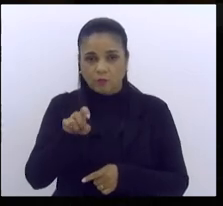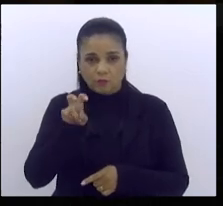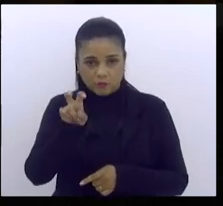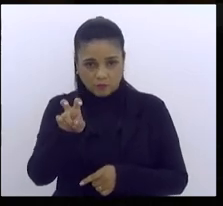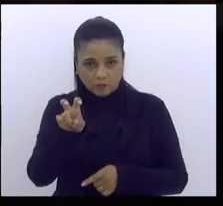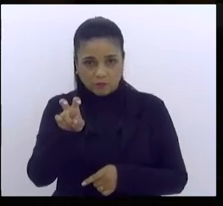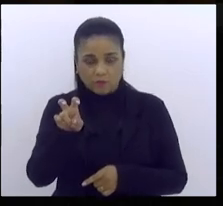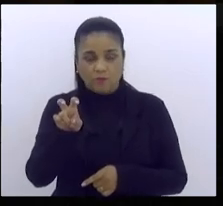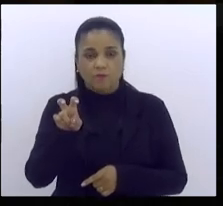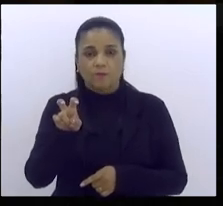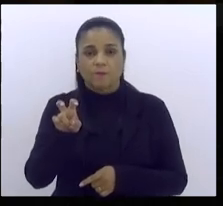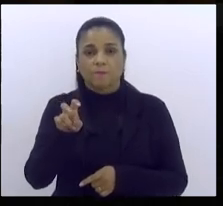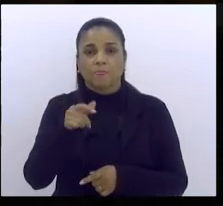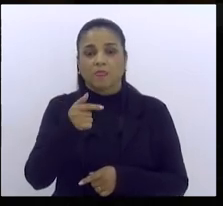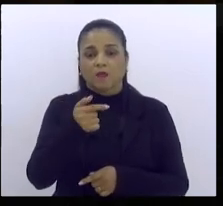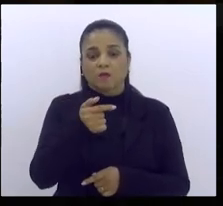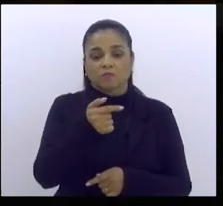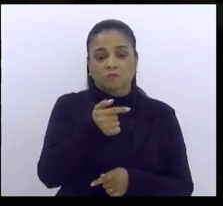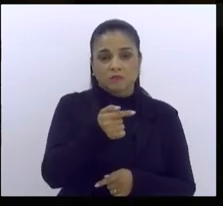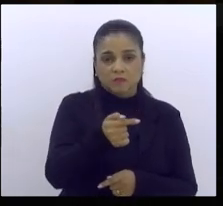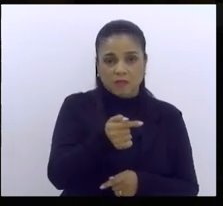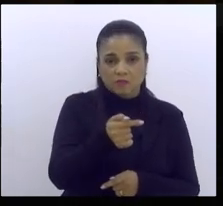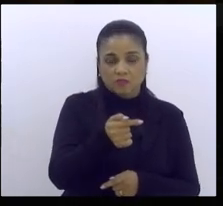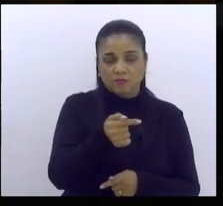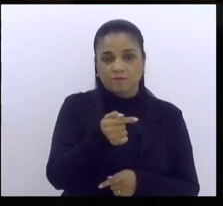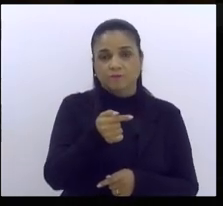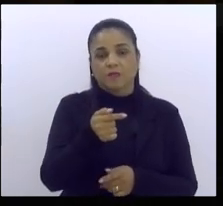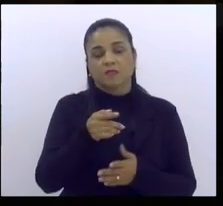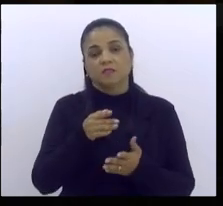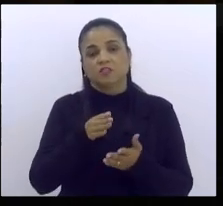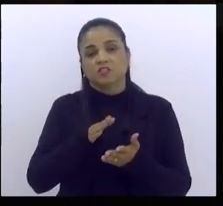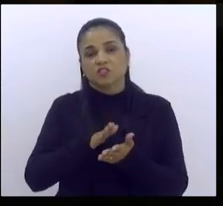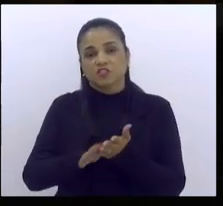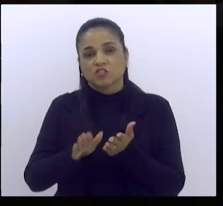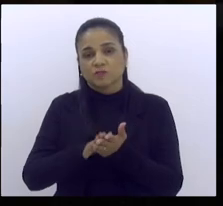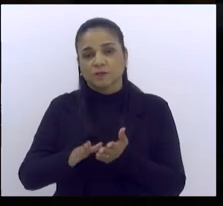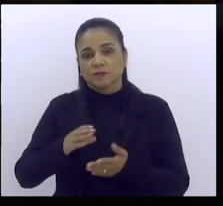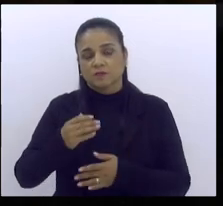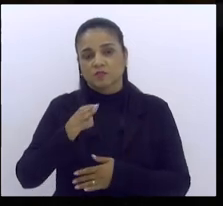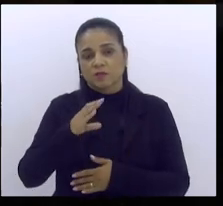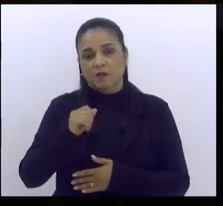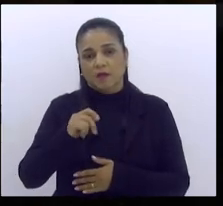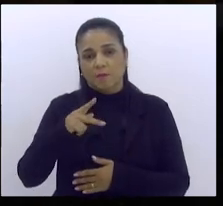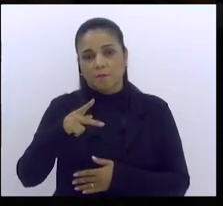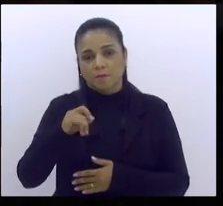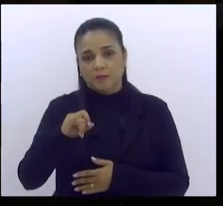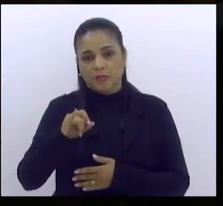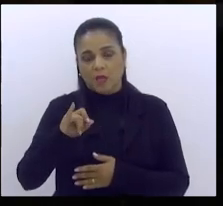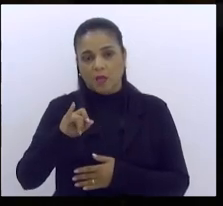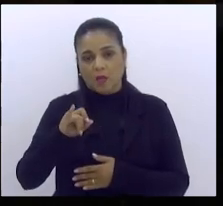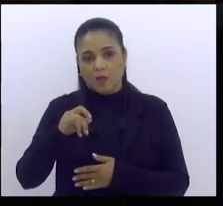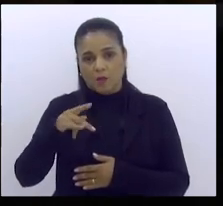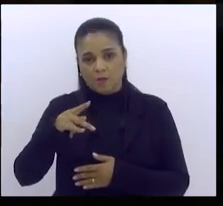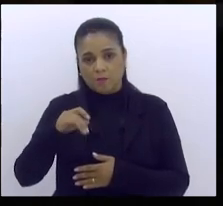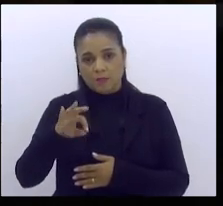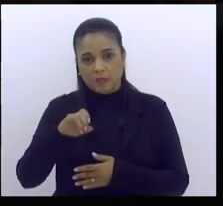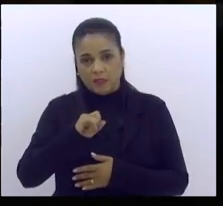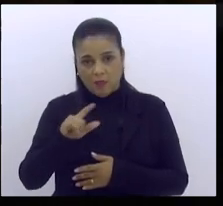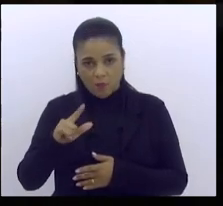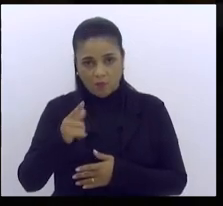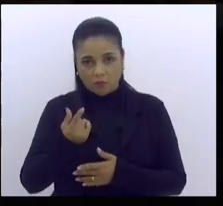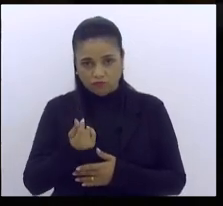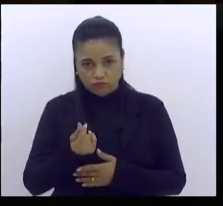o restante, para os 7, está em despesa de capital. E as outras despesas correntes estão 27